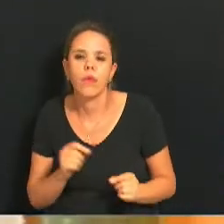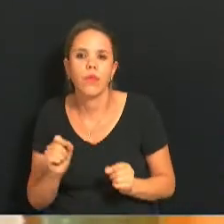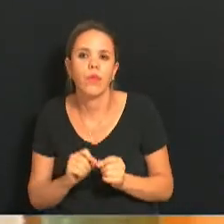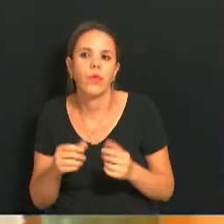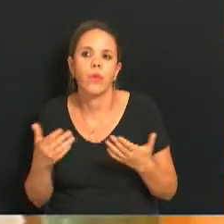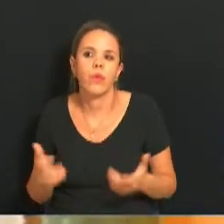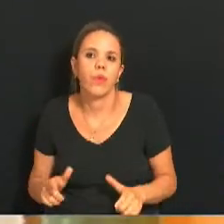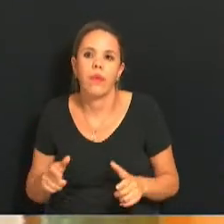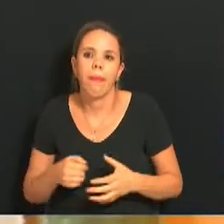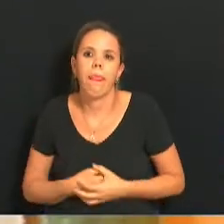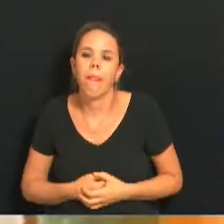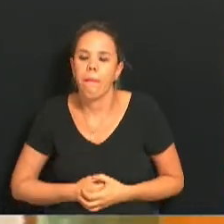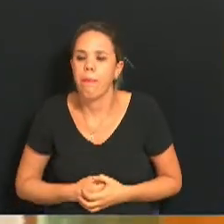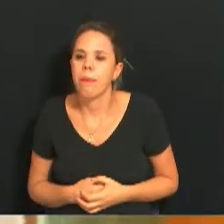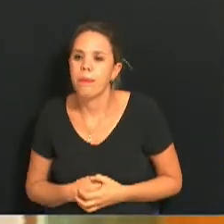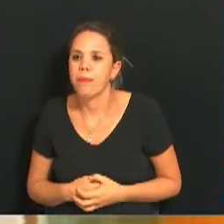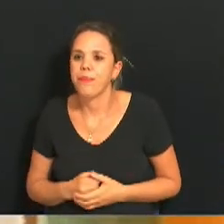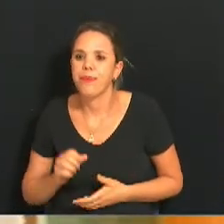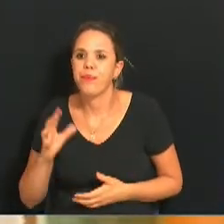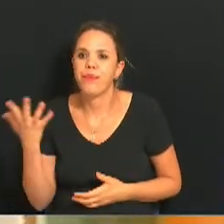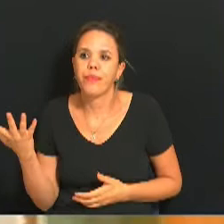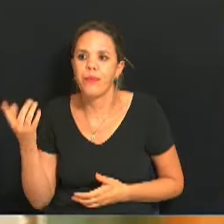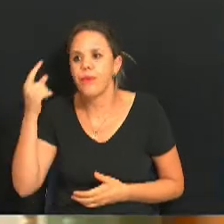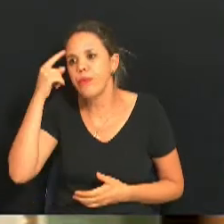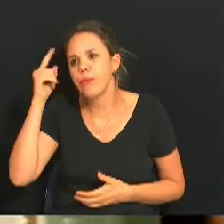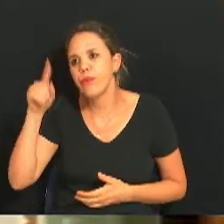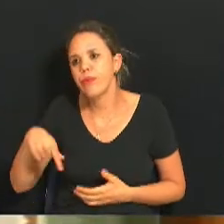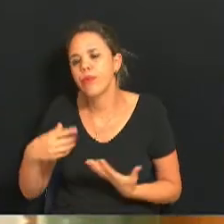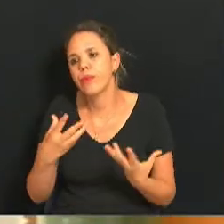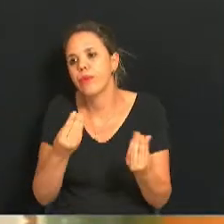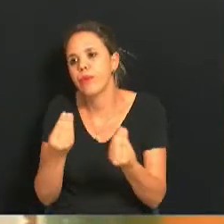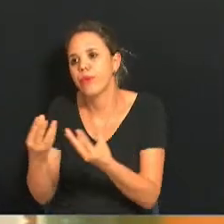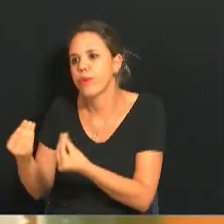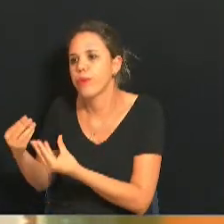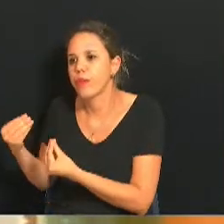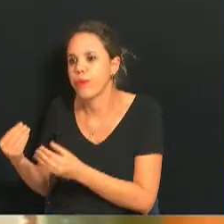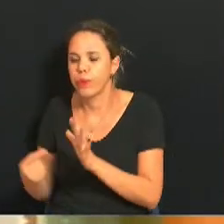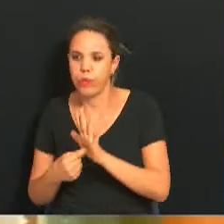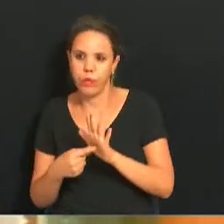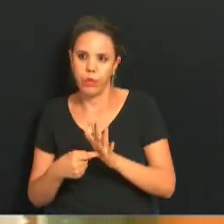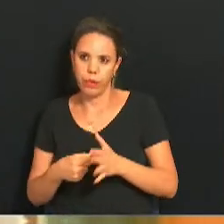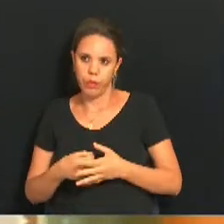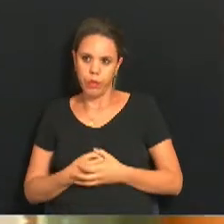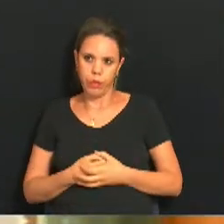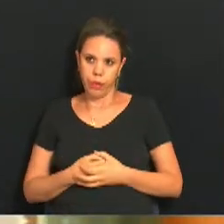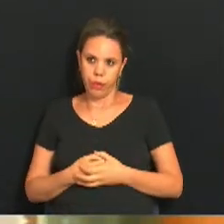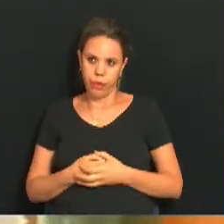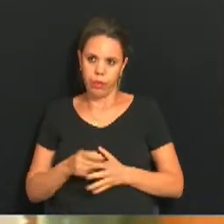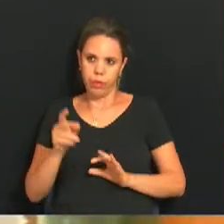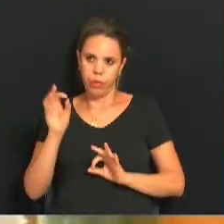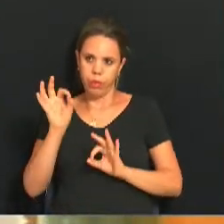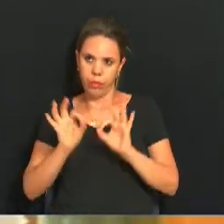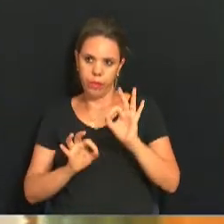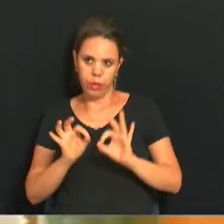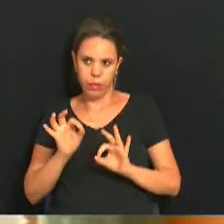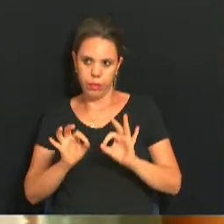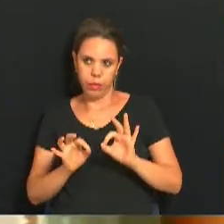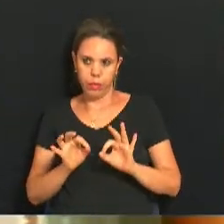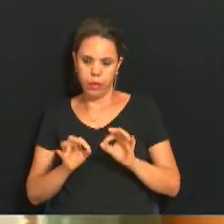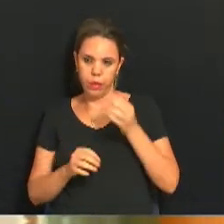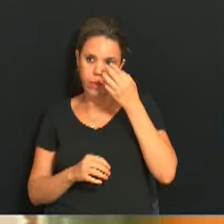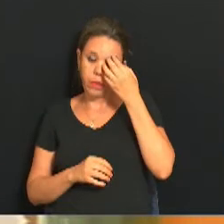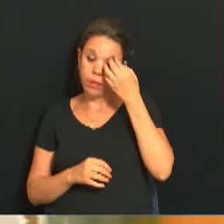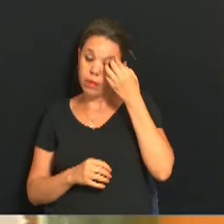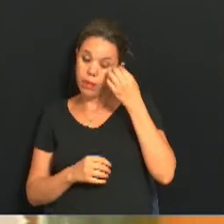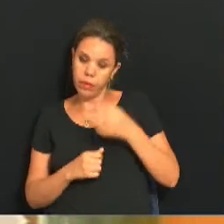para Oi e aí surgiram as ideias muitas ideias vão ser apresentadas hoje é um pré-projeto na uma ideia foi